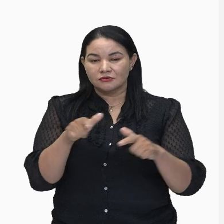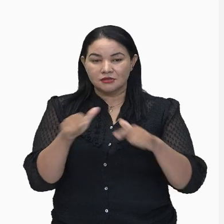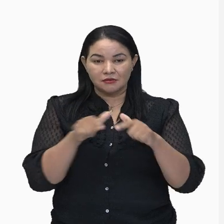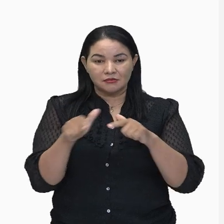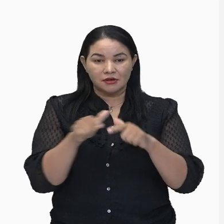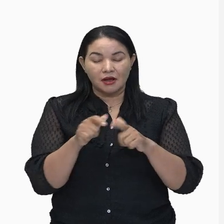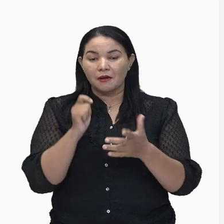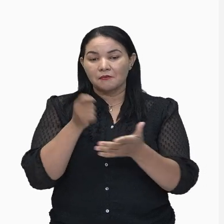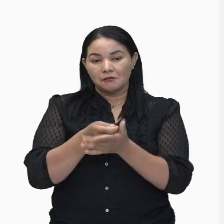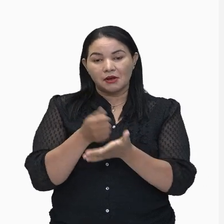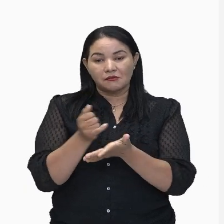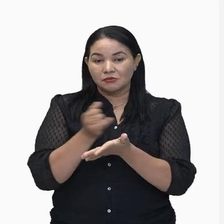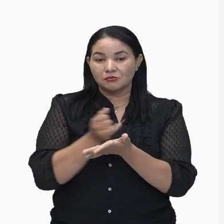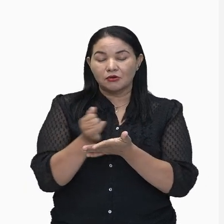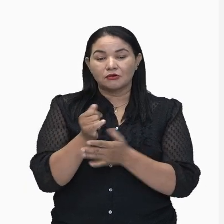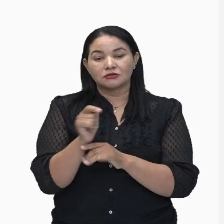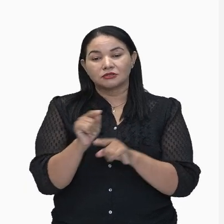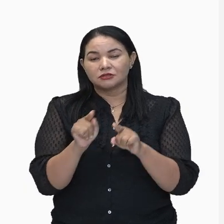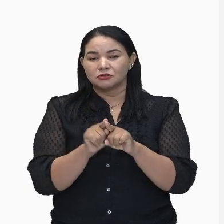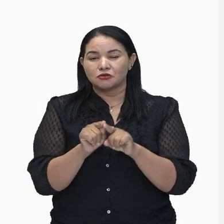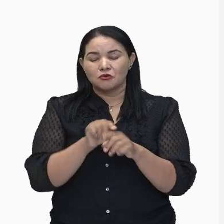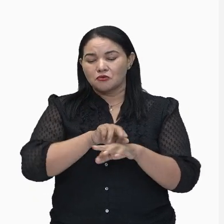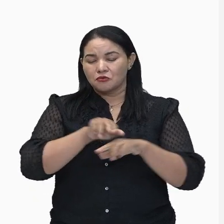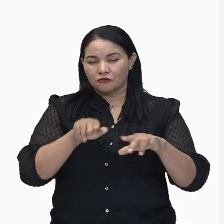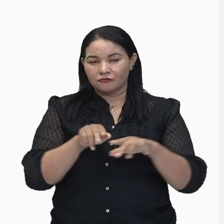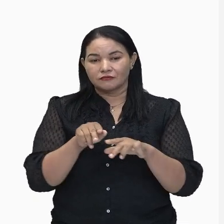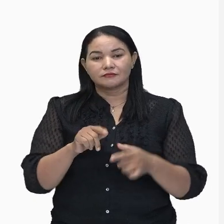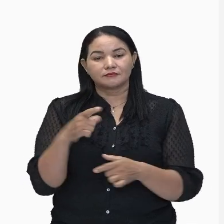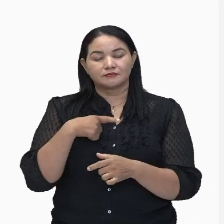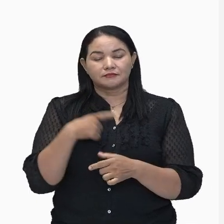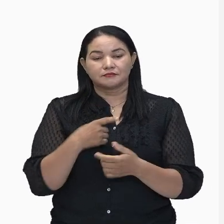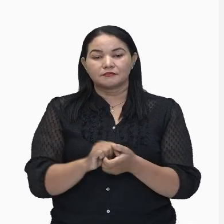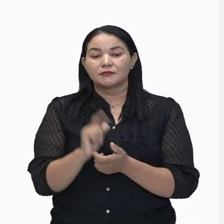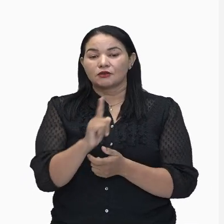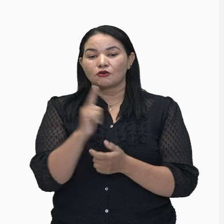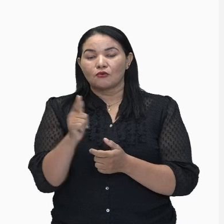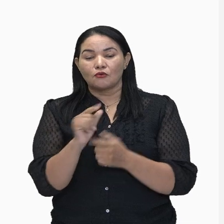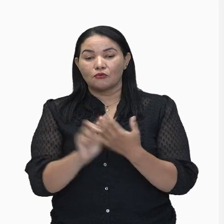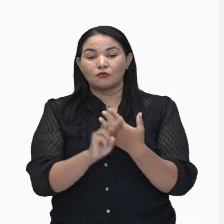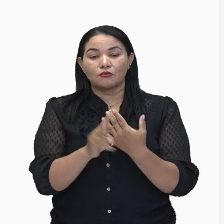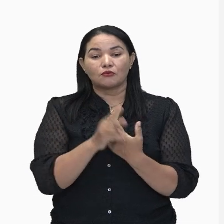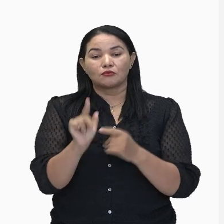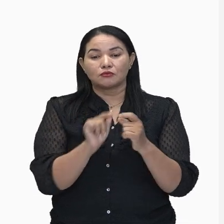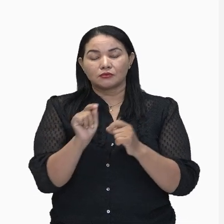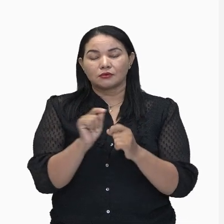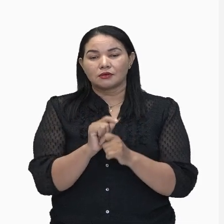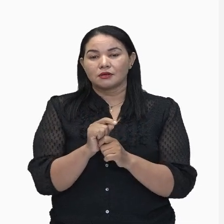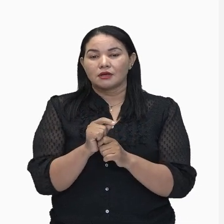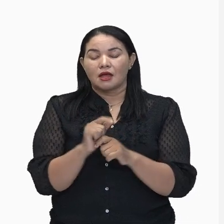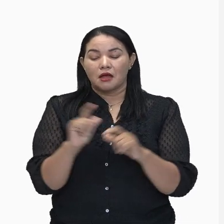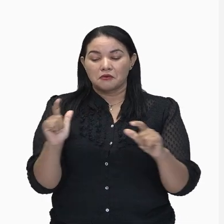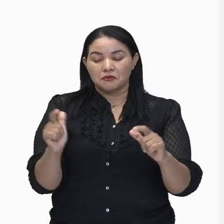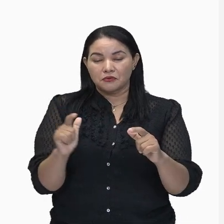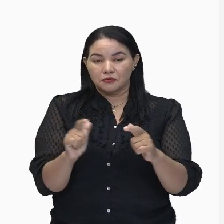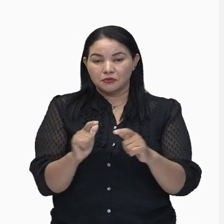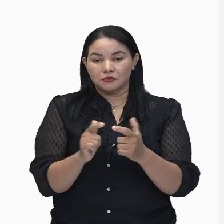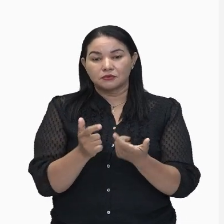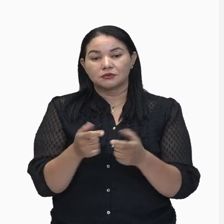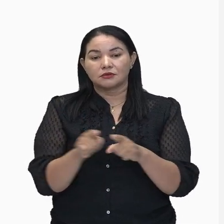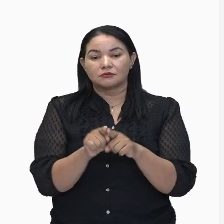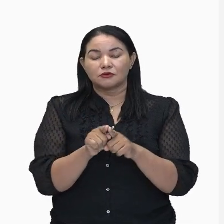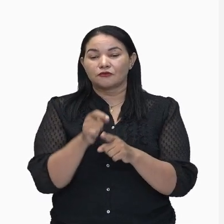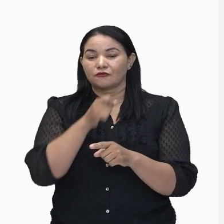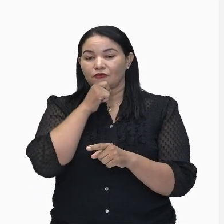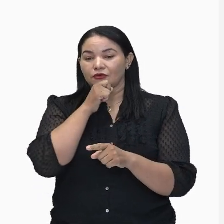impostos, né? Tem toda uma situação aí. Outras consequências de ocorrer essa redução e o envelhecimento,